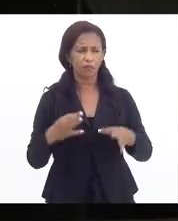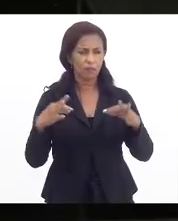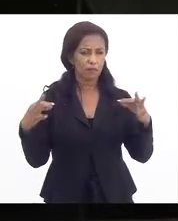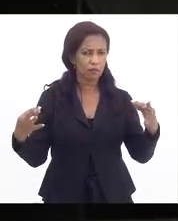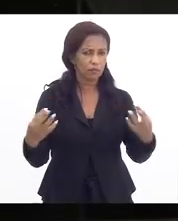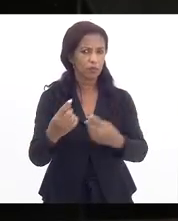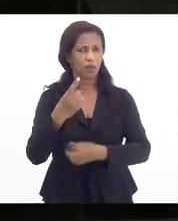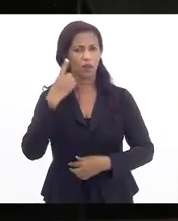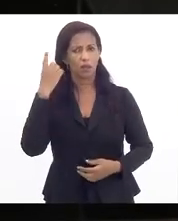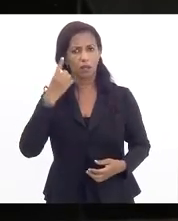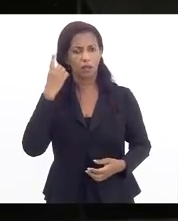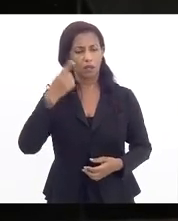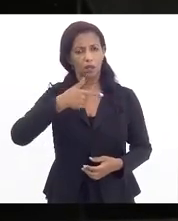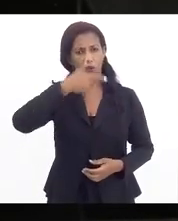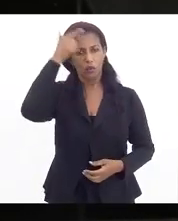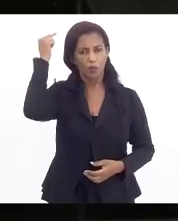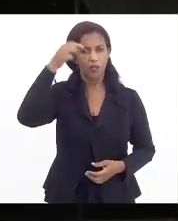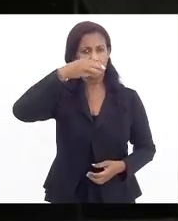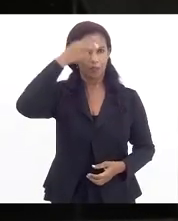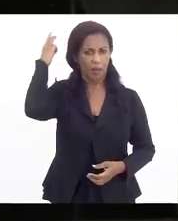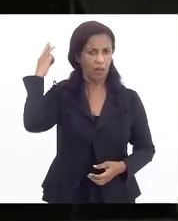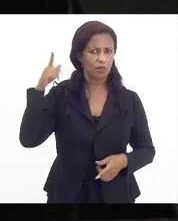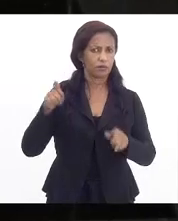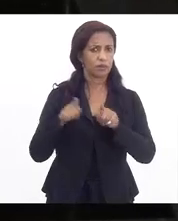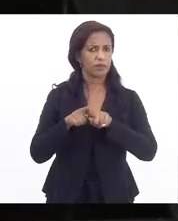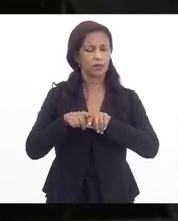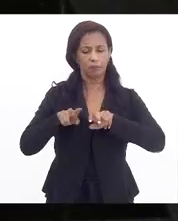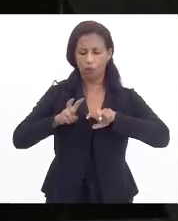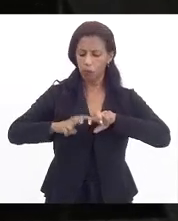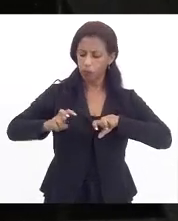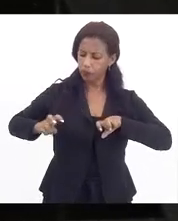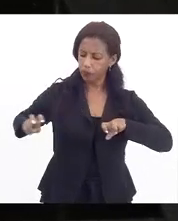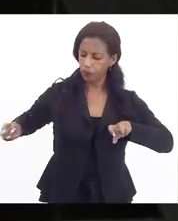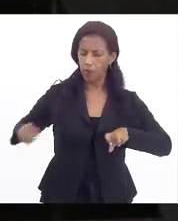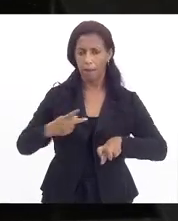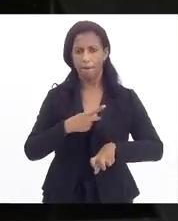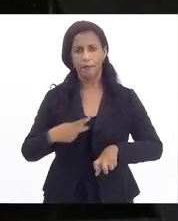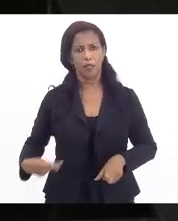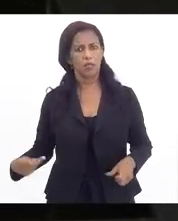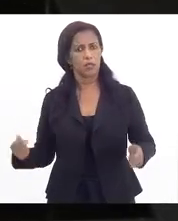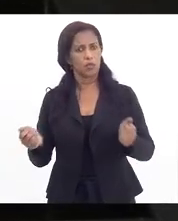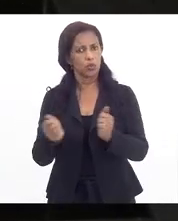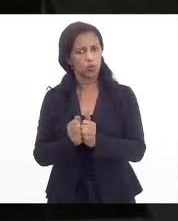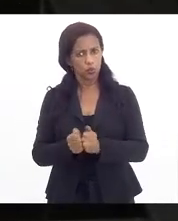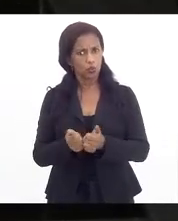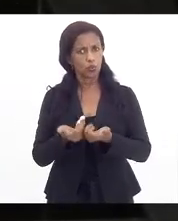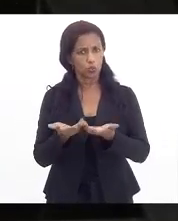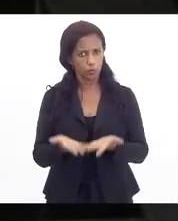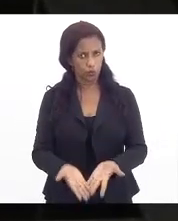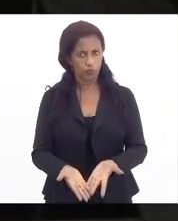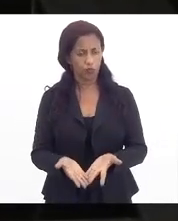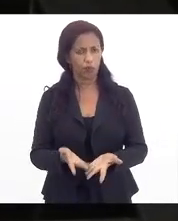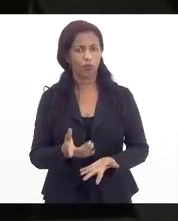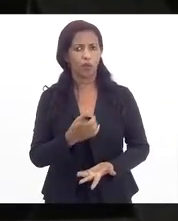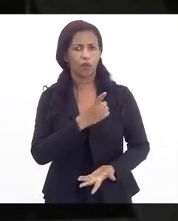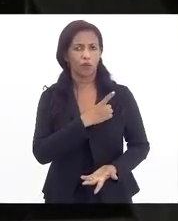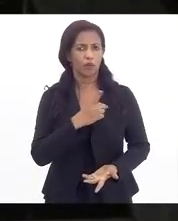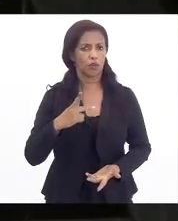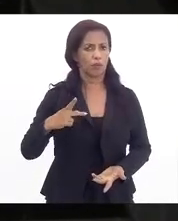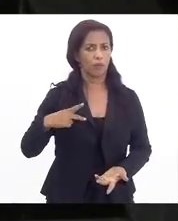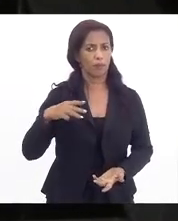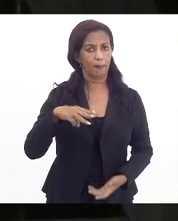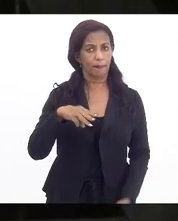Luiz Paulo e Márcio Pacheco que também Preside esta audiência pública defensora Maria